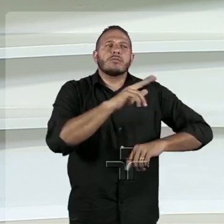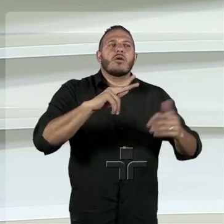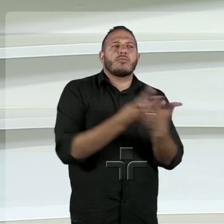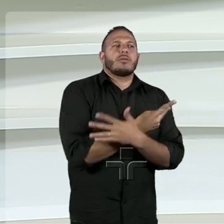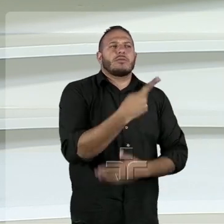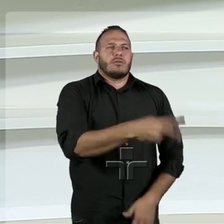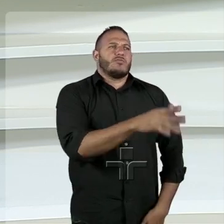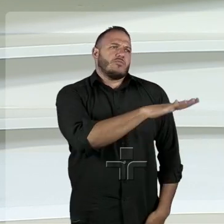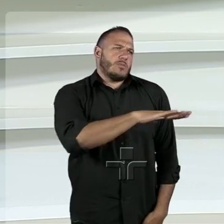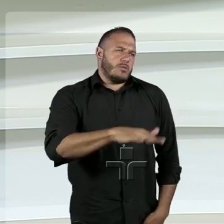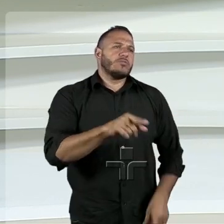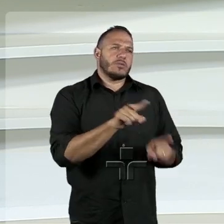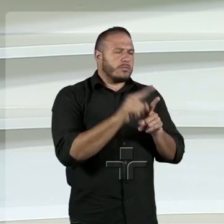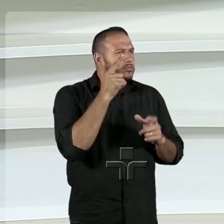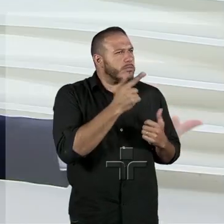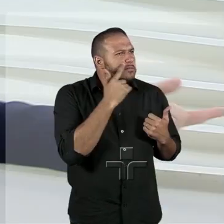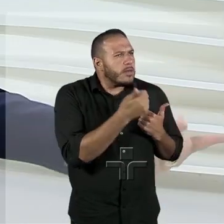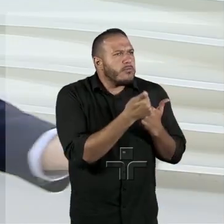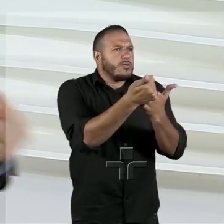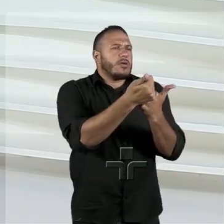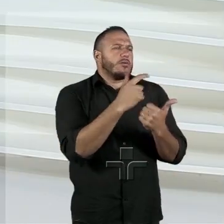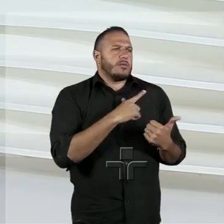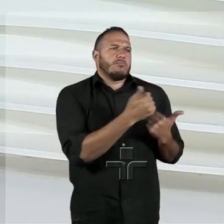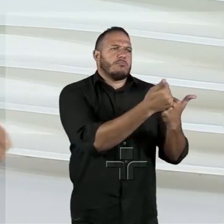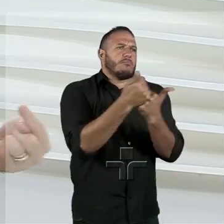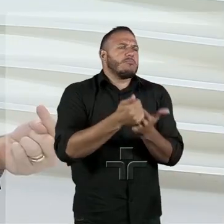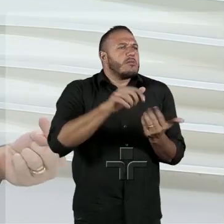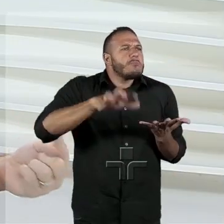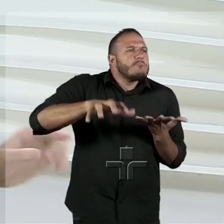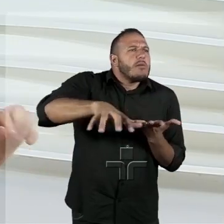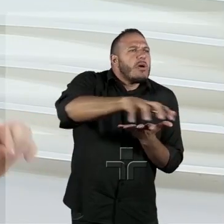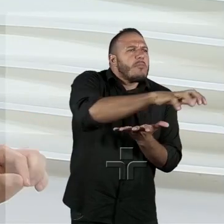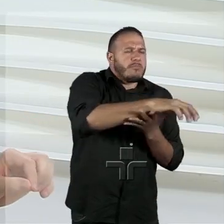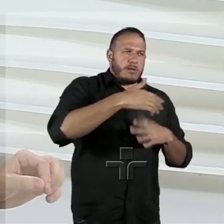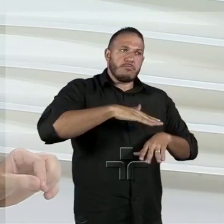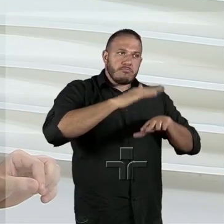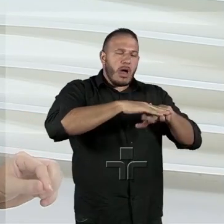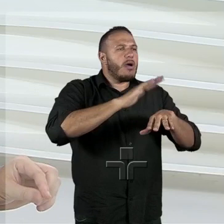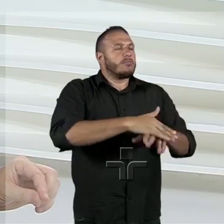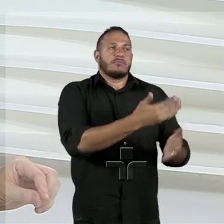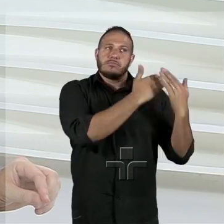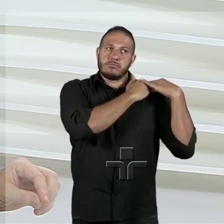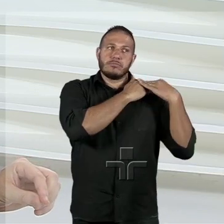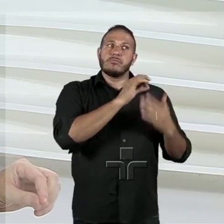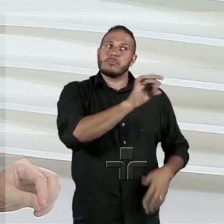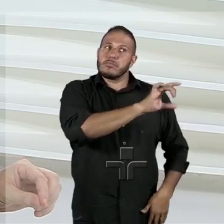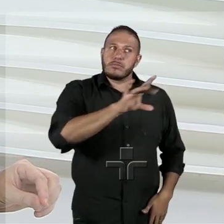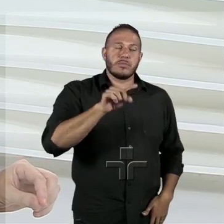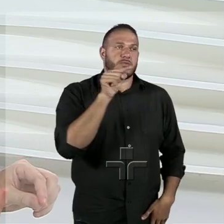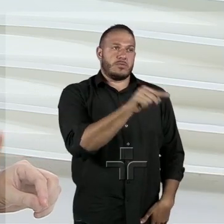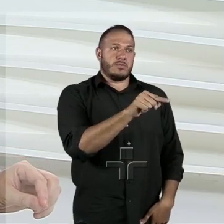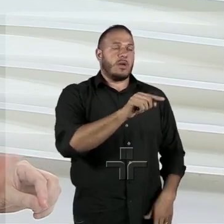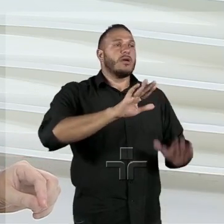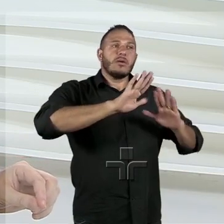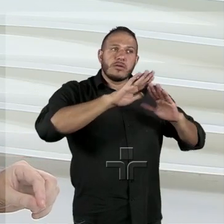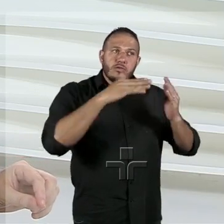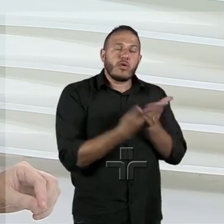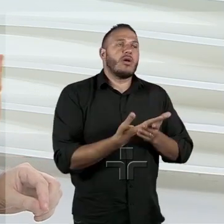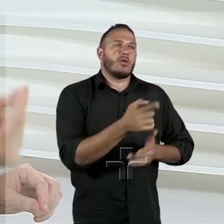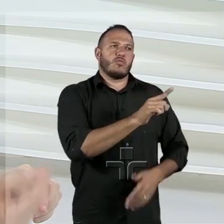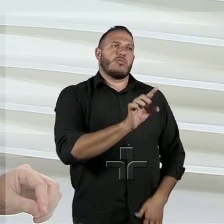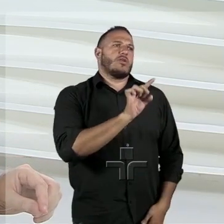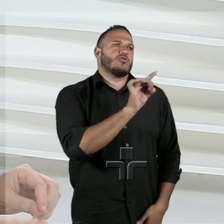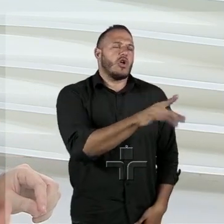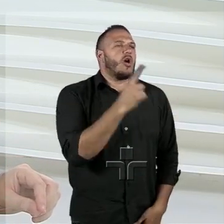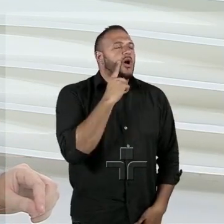alunos e apoiar os nossos alunos e ter apoio das instituições, cada uma com o seu papel. Escola não é para